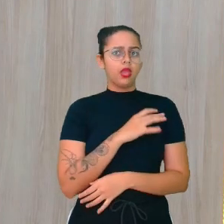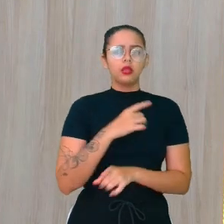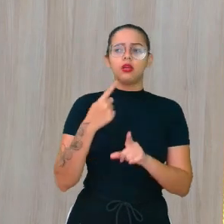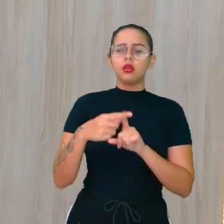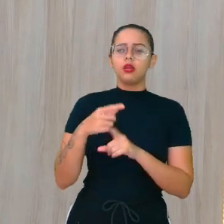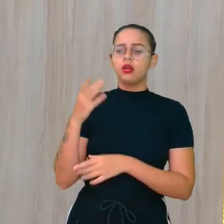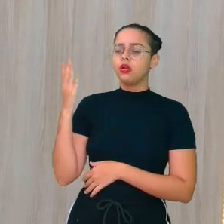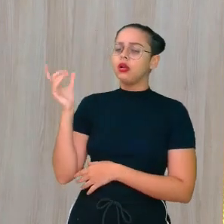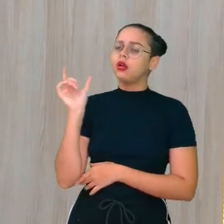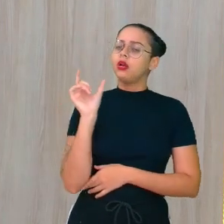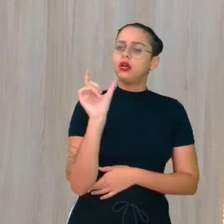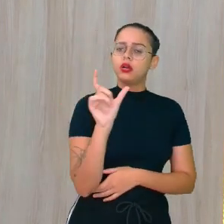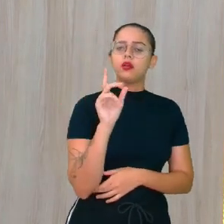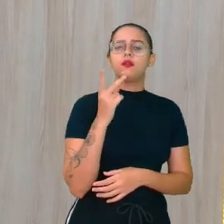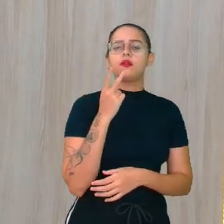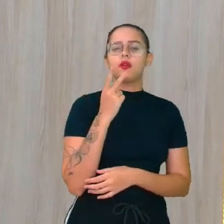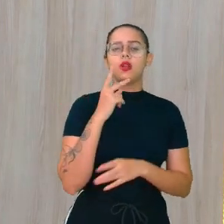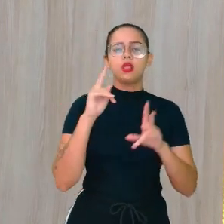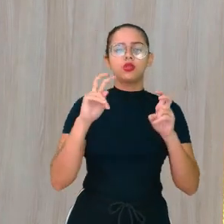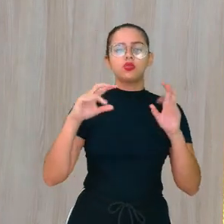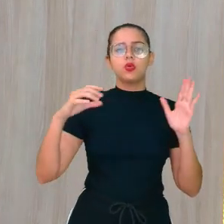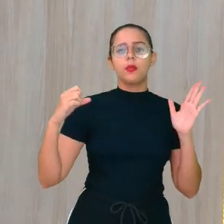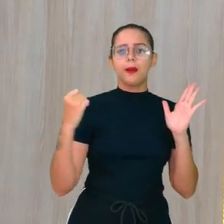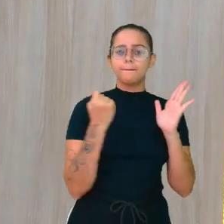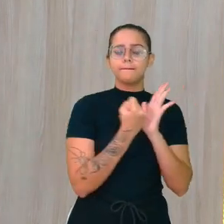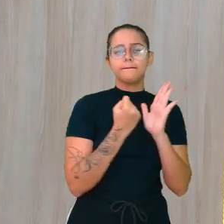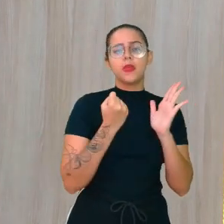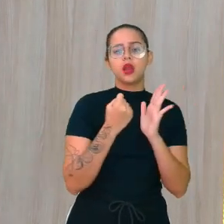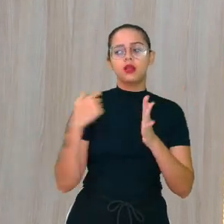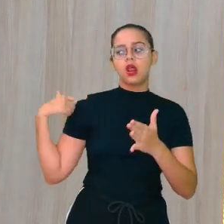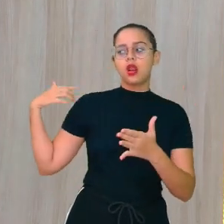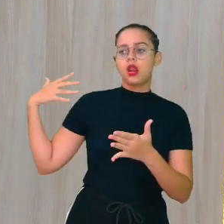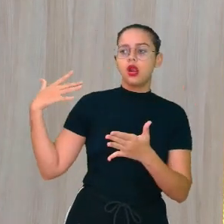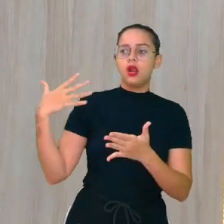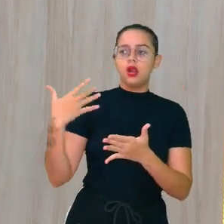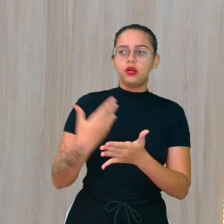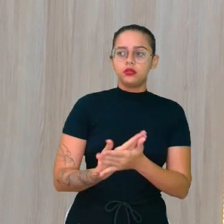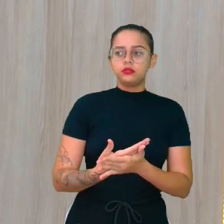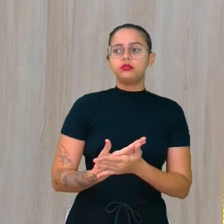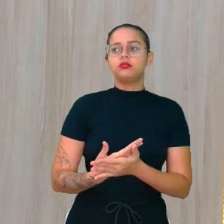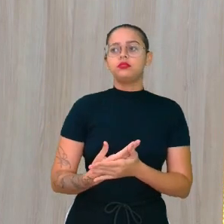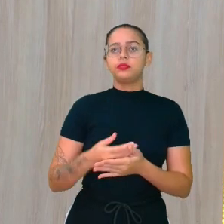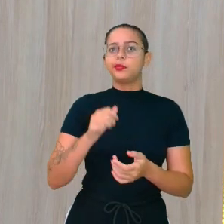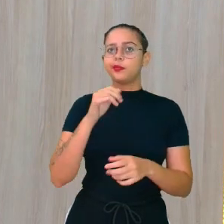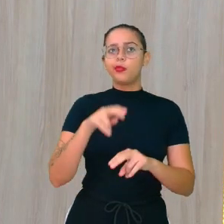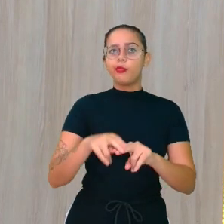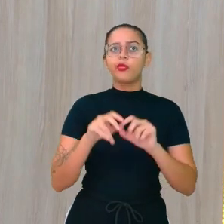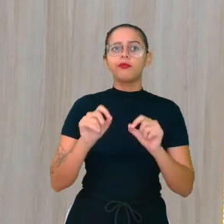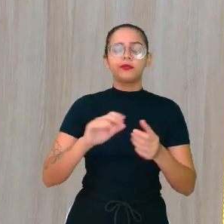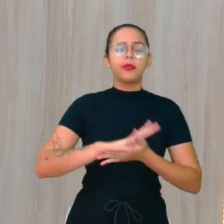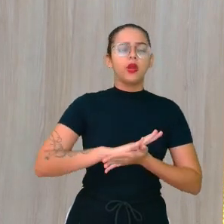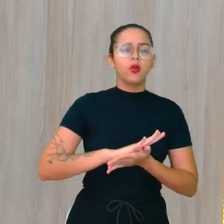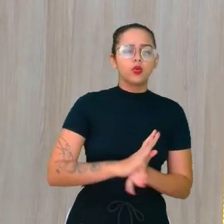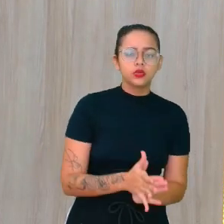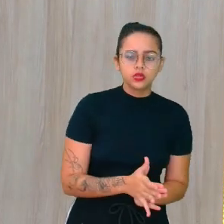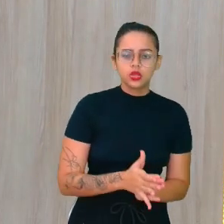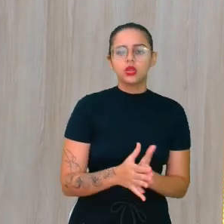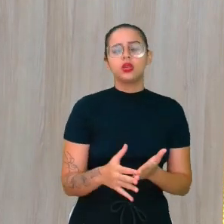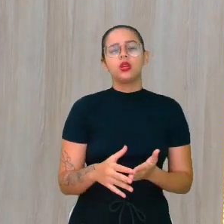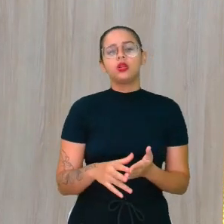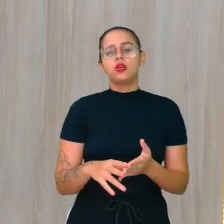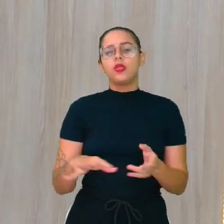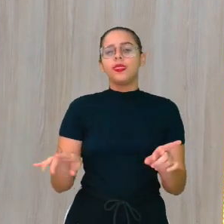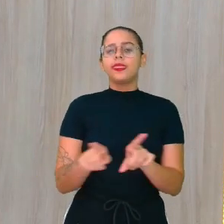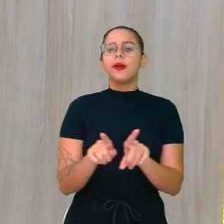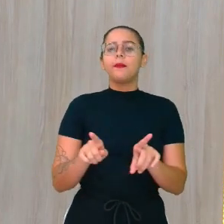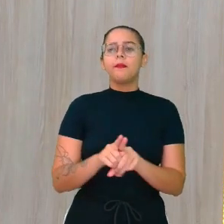essa palavra diz respeito às marcas deixadas pelo preconceito, pelo